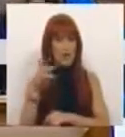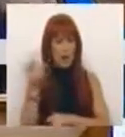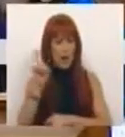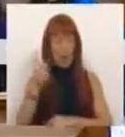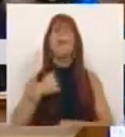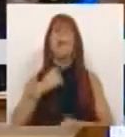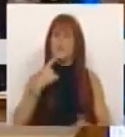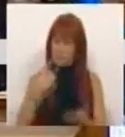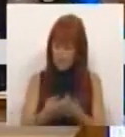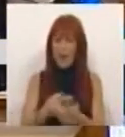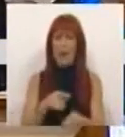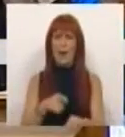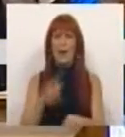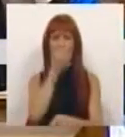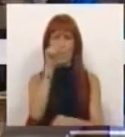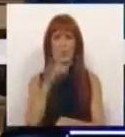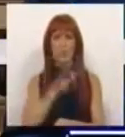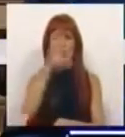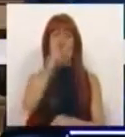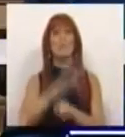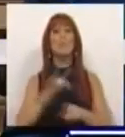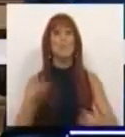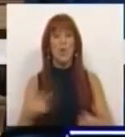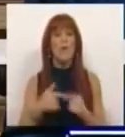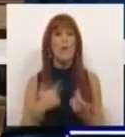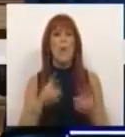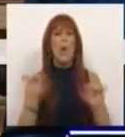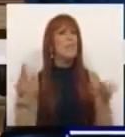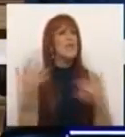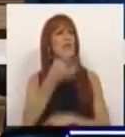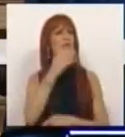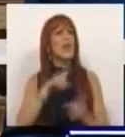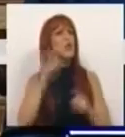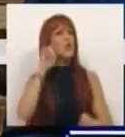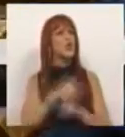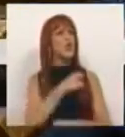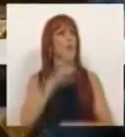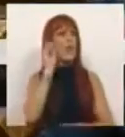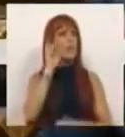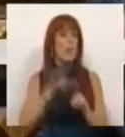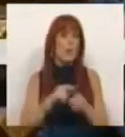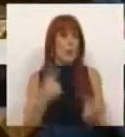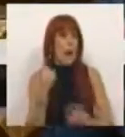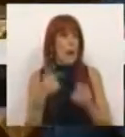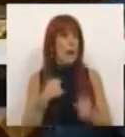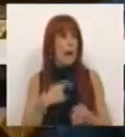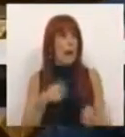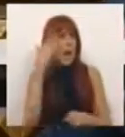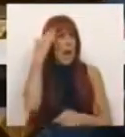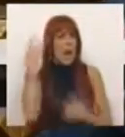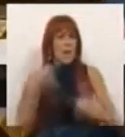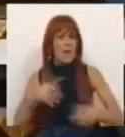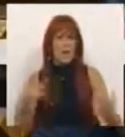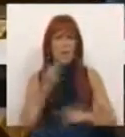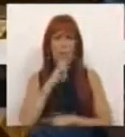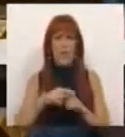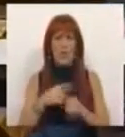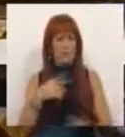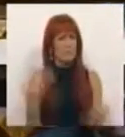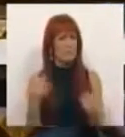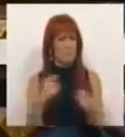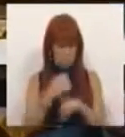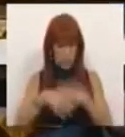nós queremos colocar aqui a questão, senhor ministro, porque não é possível falar de supervisão bancária, pelo menos para alguém que tenha alguma perspectiva que possa ser de